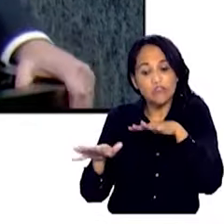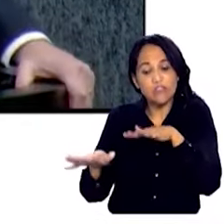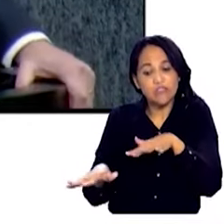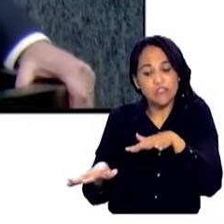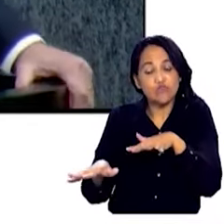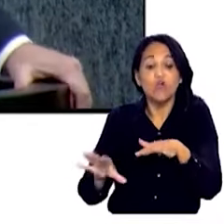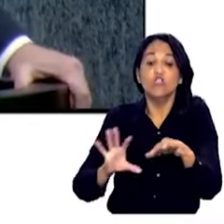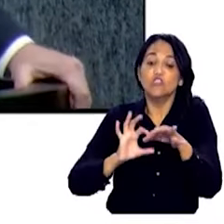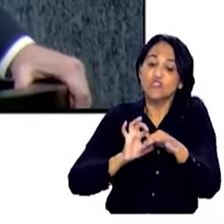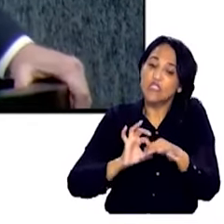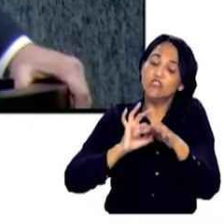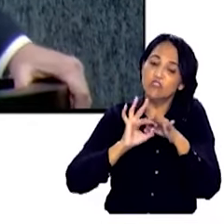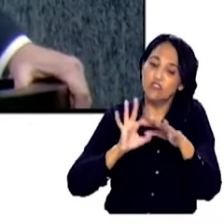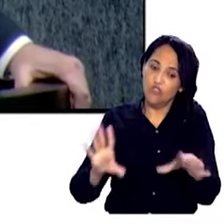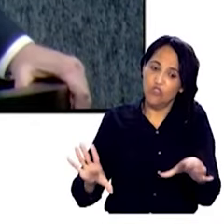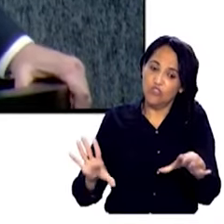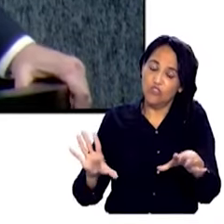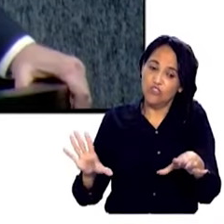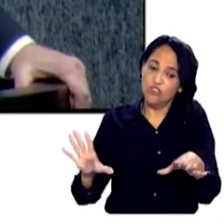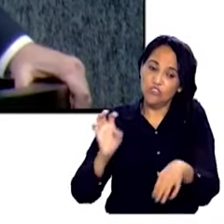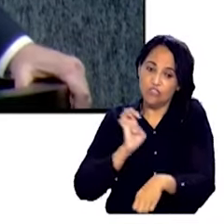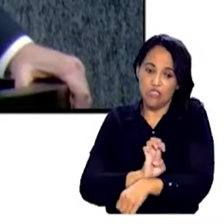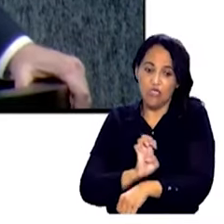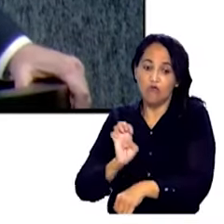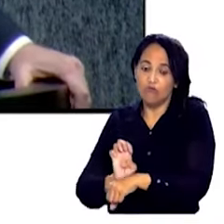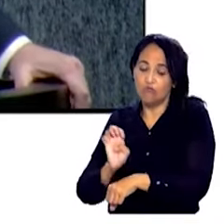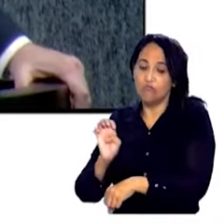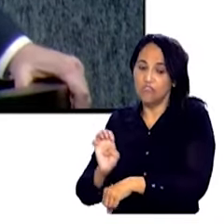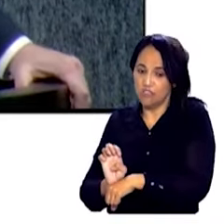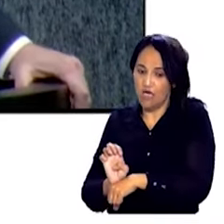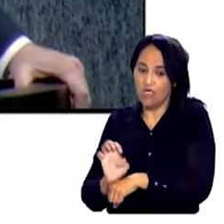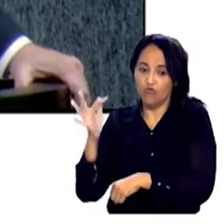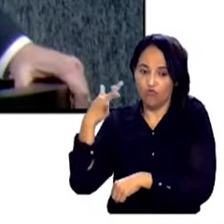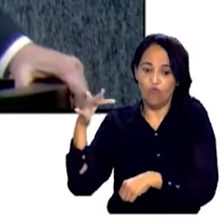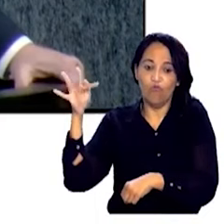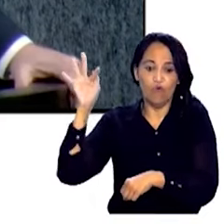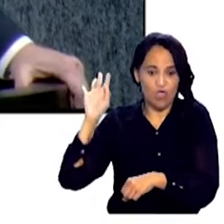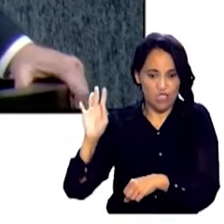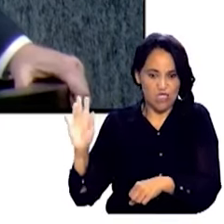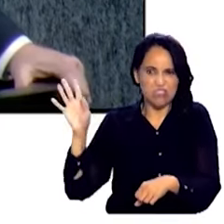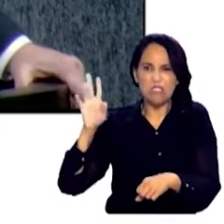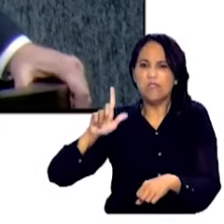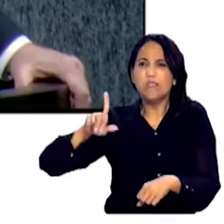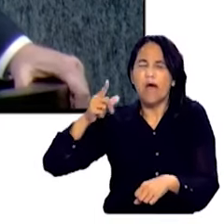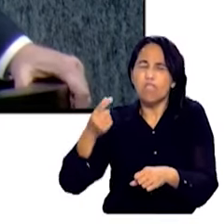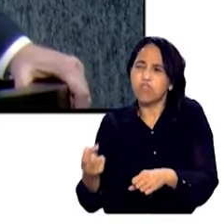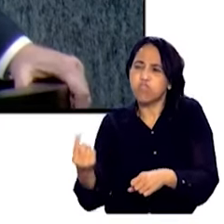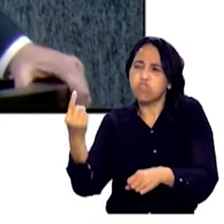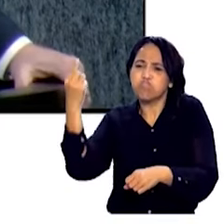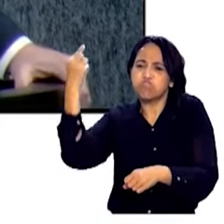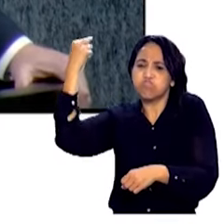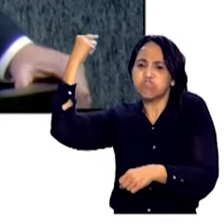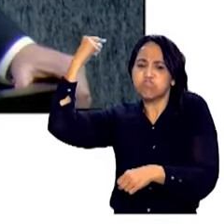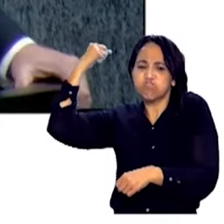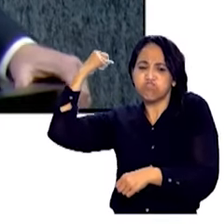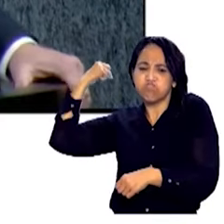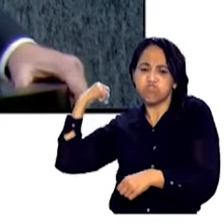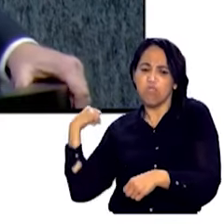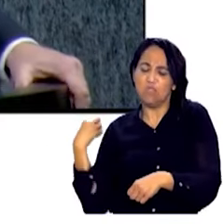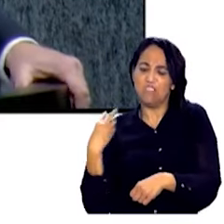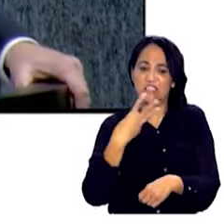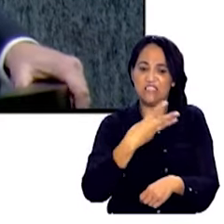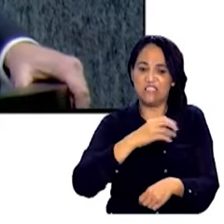ah 1999 com a reinstituição do Parlamento escocês depois de 300 anos e com os outros parlamentos H